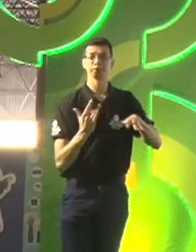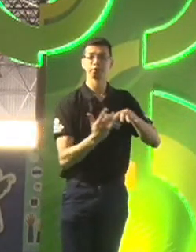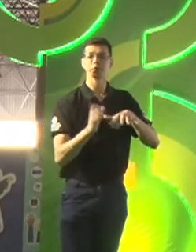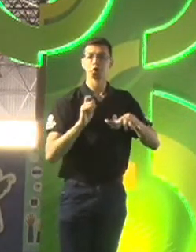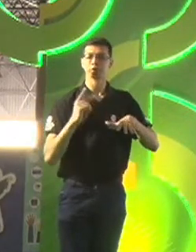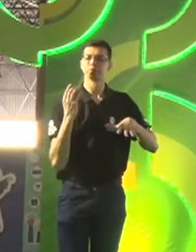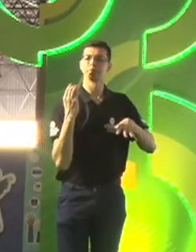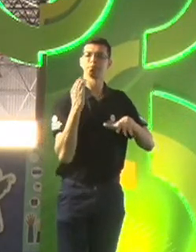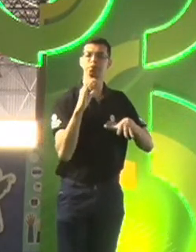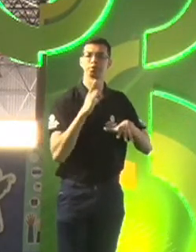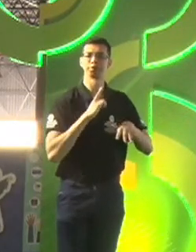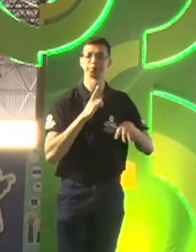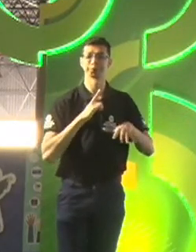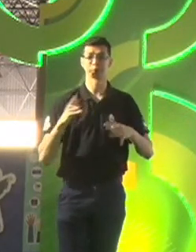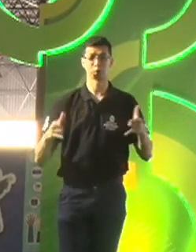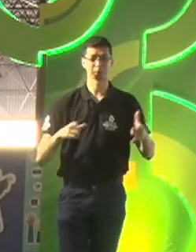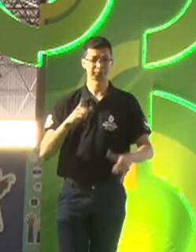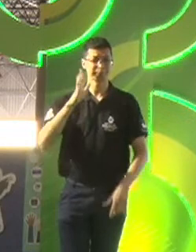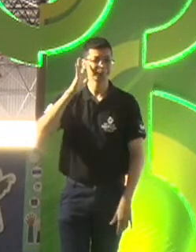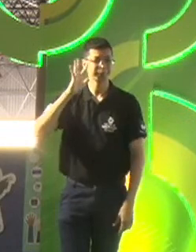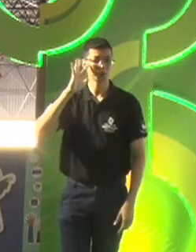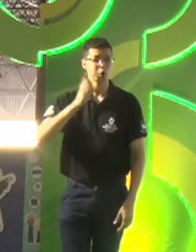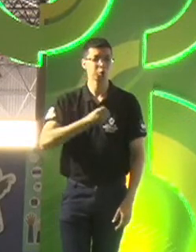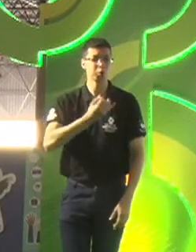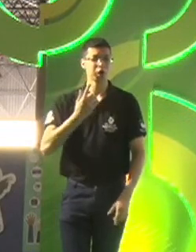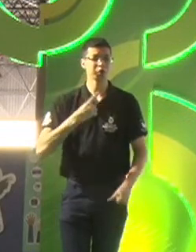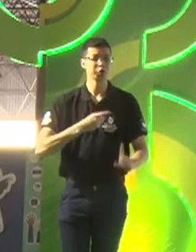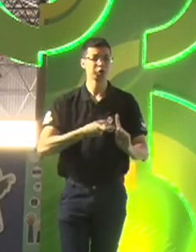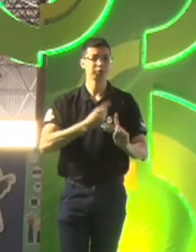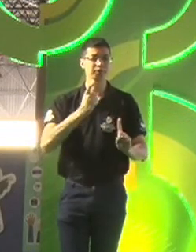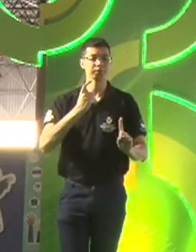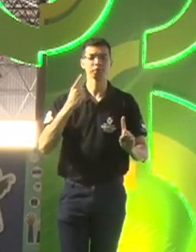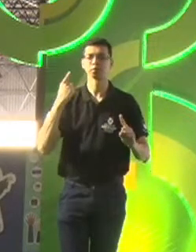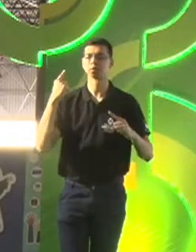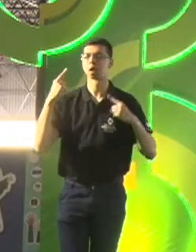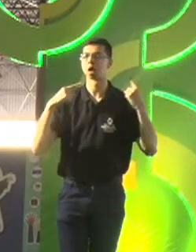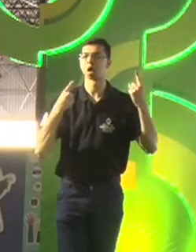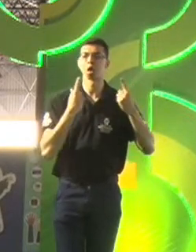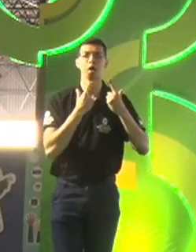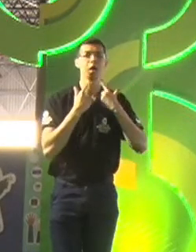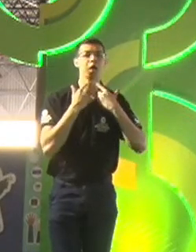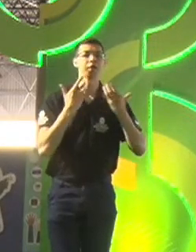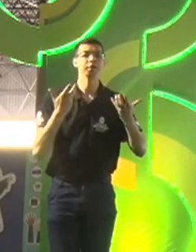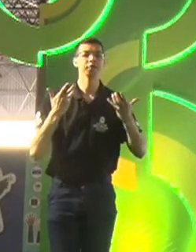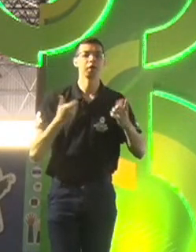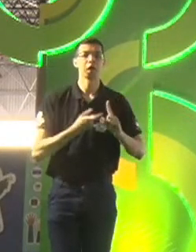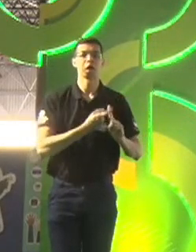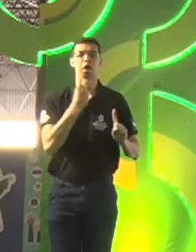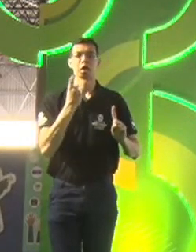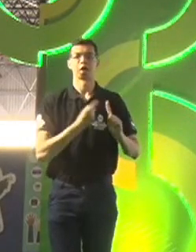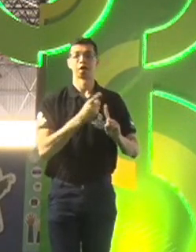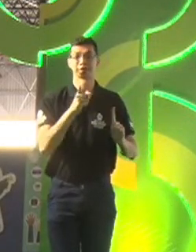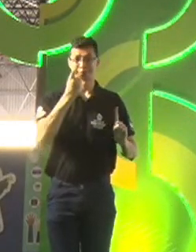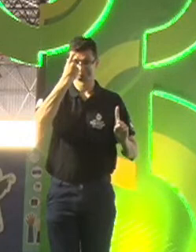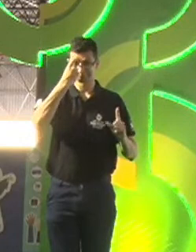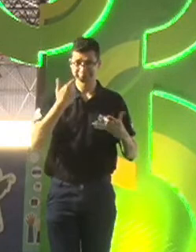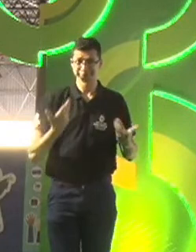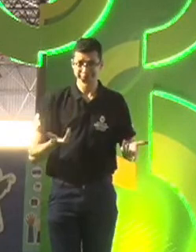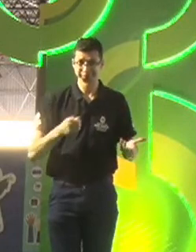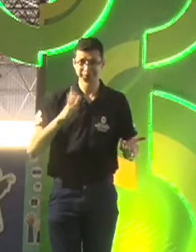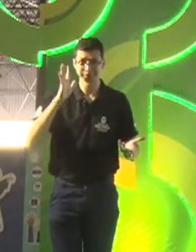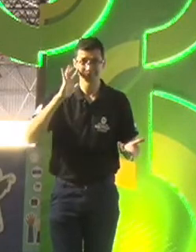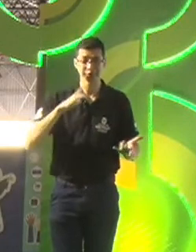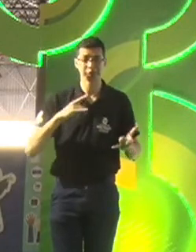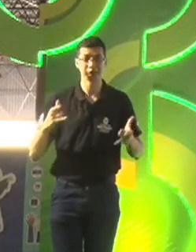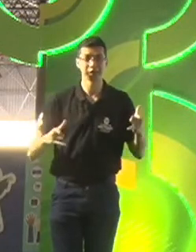imagina o volume de hackers que vão sair enlouquecidos para tentar hackear esse dispositivo Imagina você ter um robô que tem